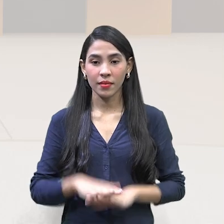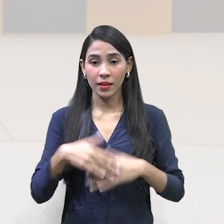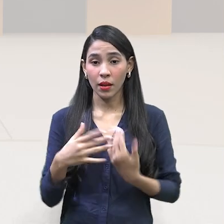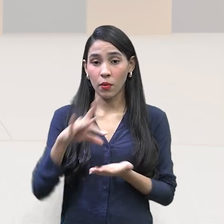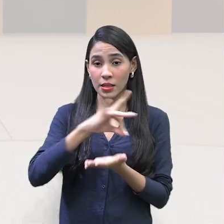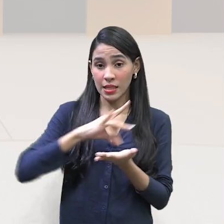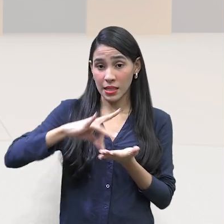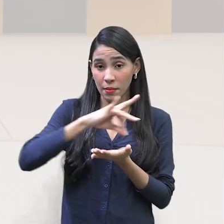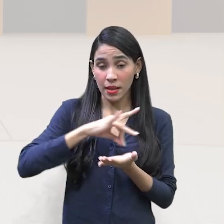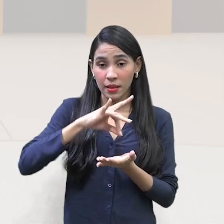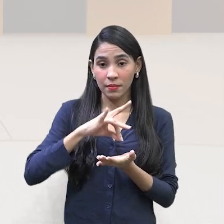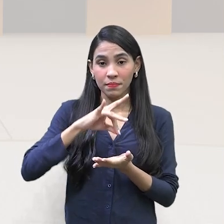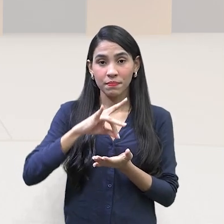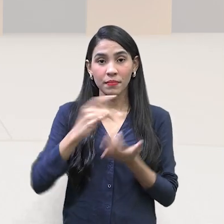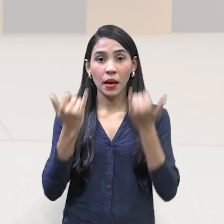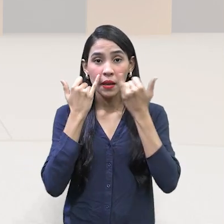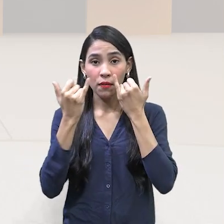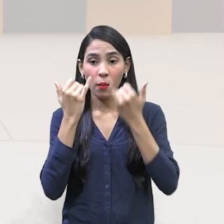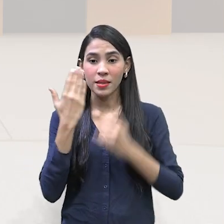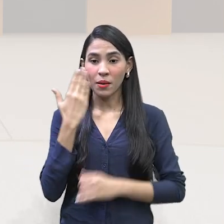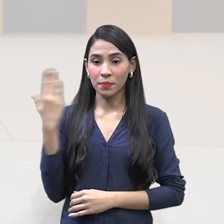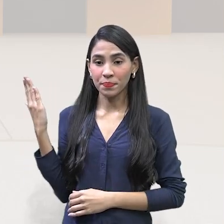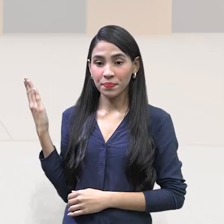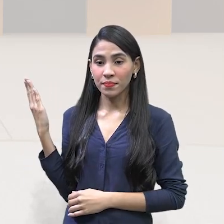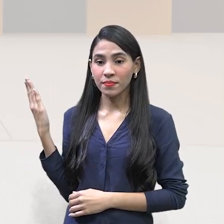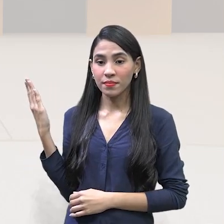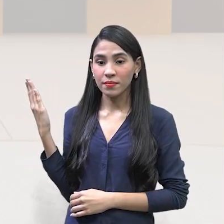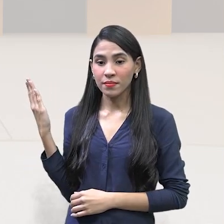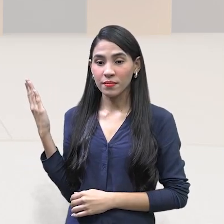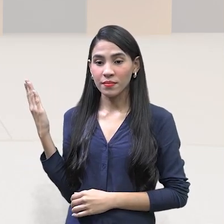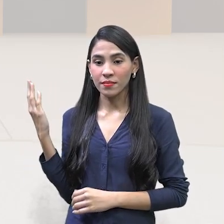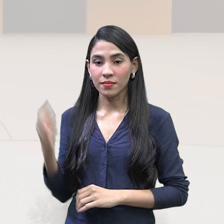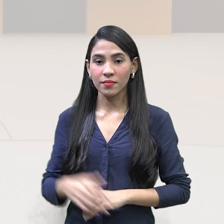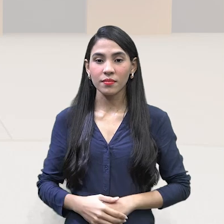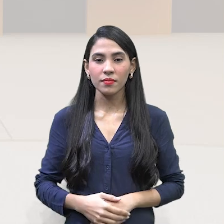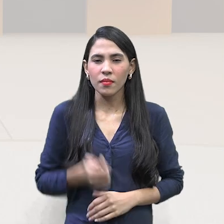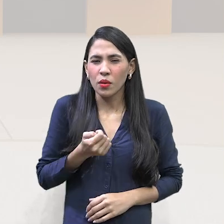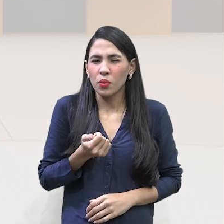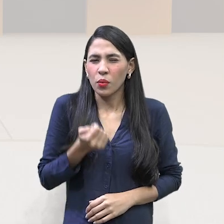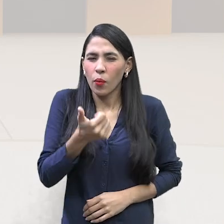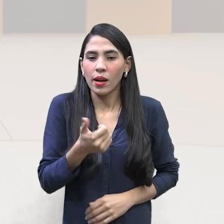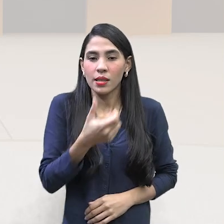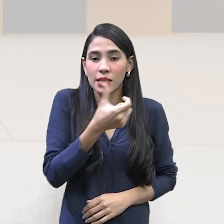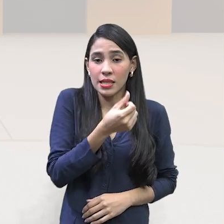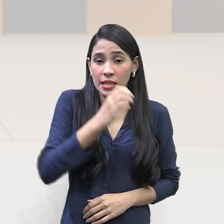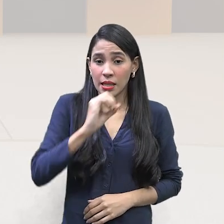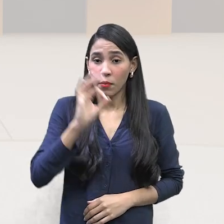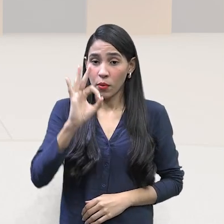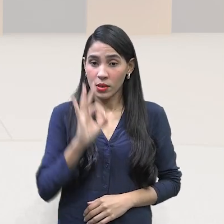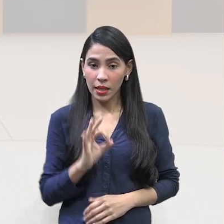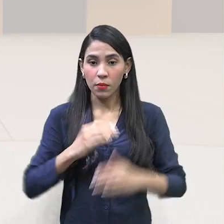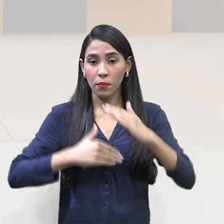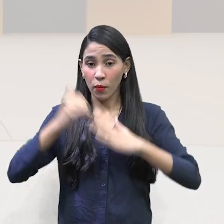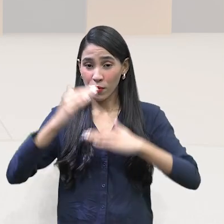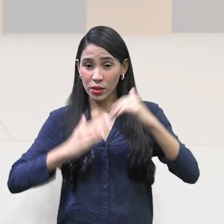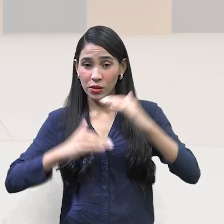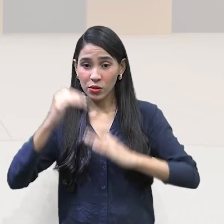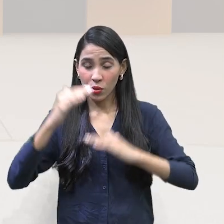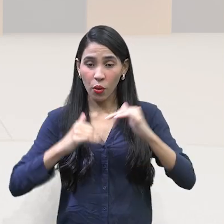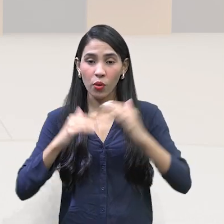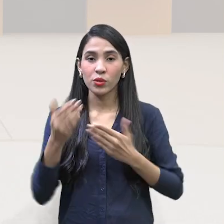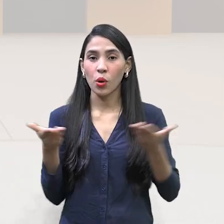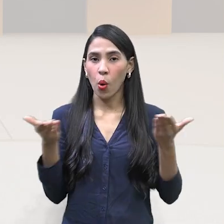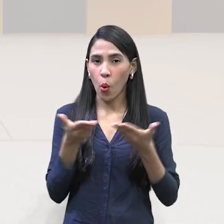CMA News aí na tela, não é? Olha o que diz a notícia, hein? Quase 60% das profissões que existem hoje